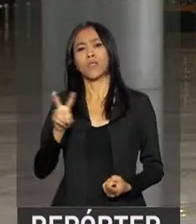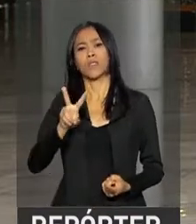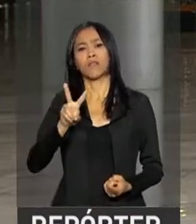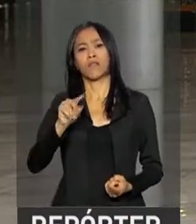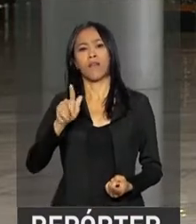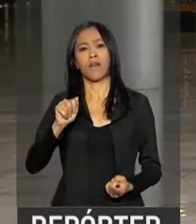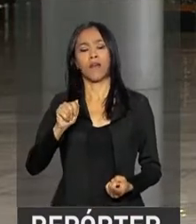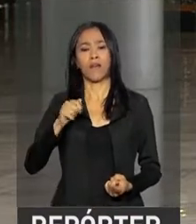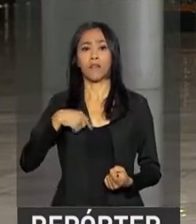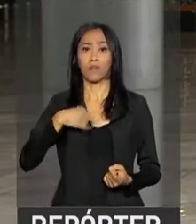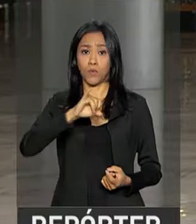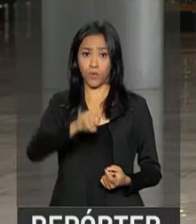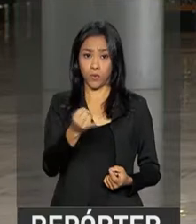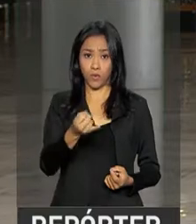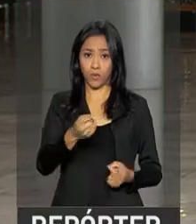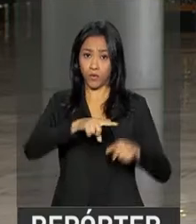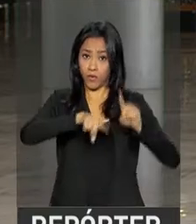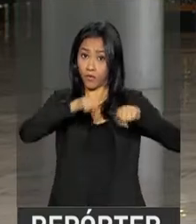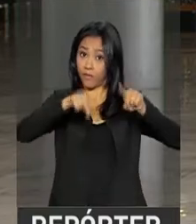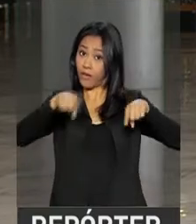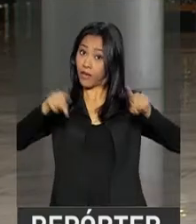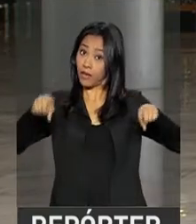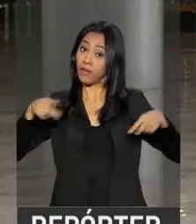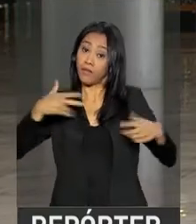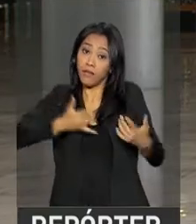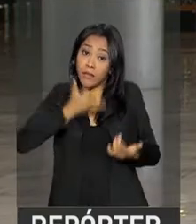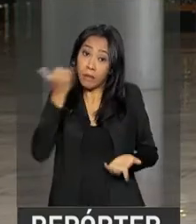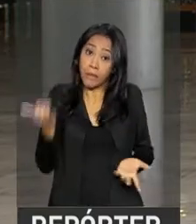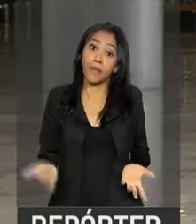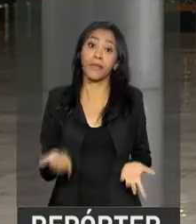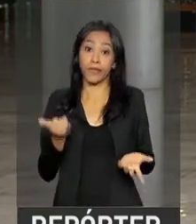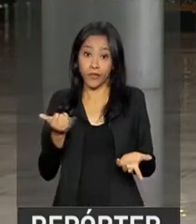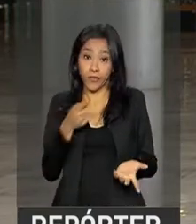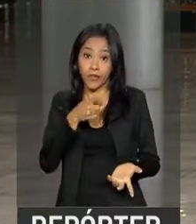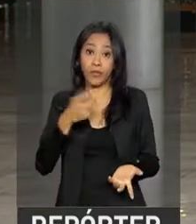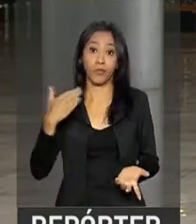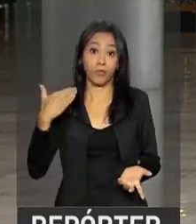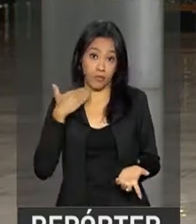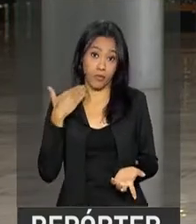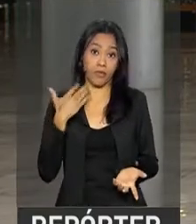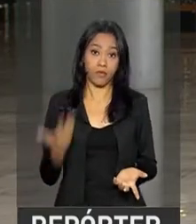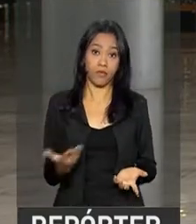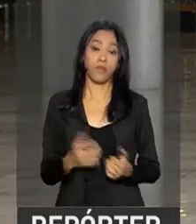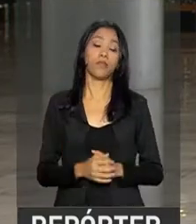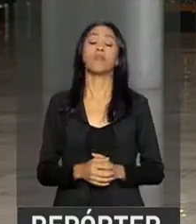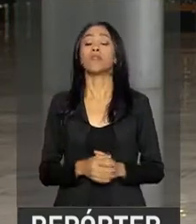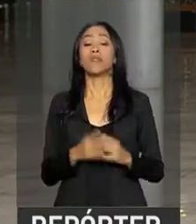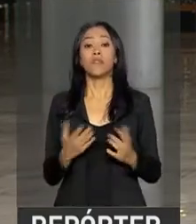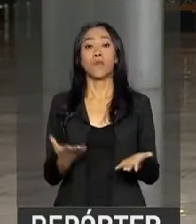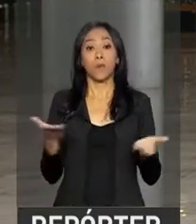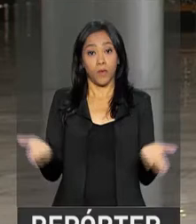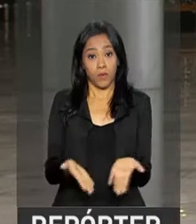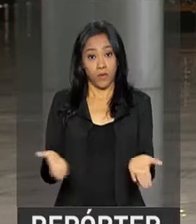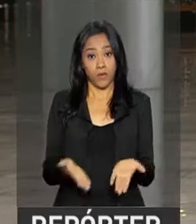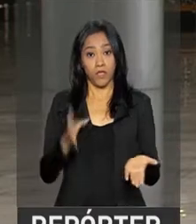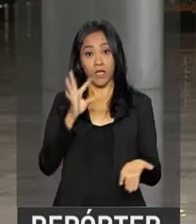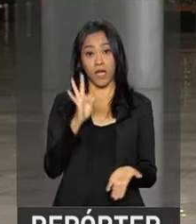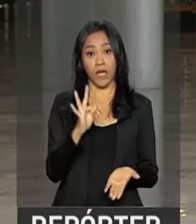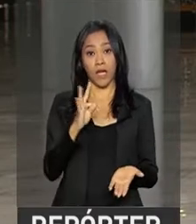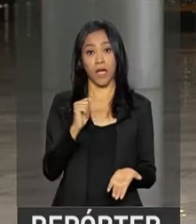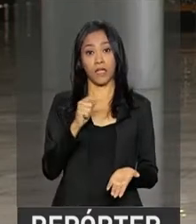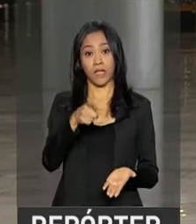variáveis de acordo com a instituição bancária onde o financiamento for fechado atualmente a taxa de juros é